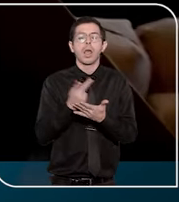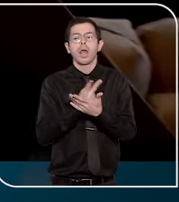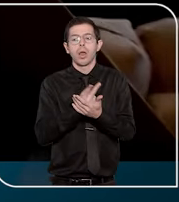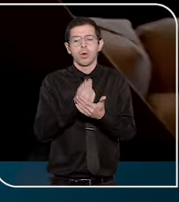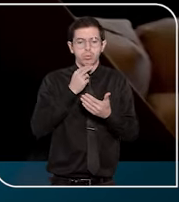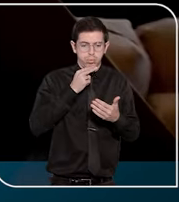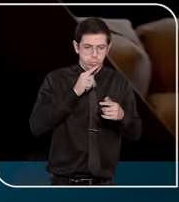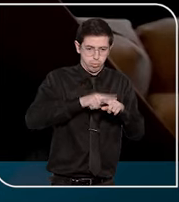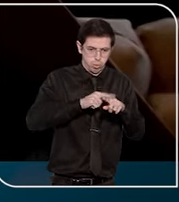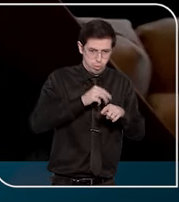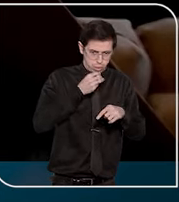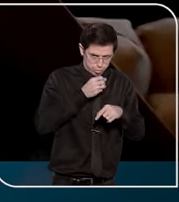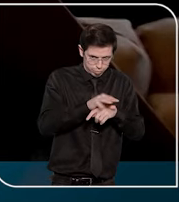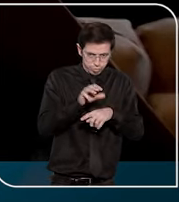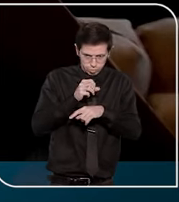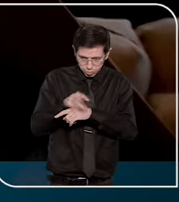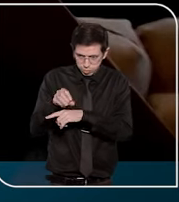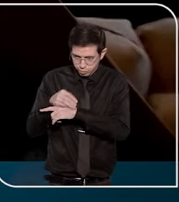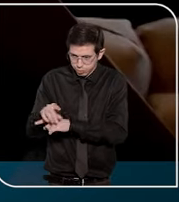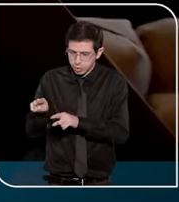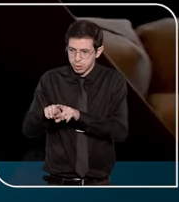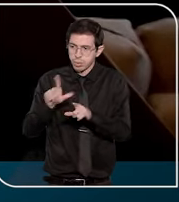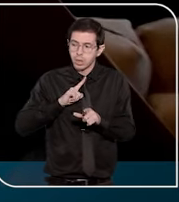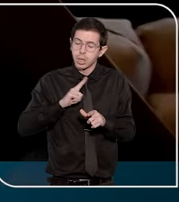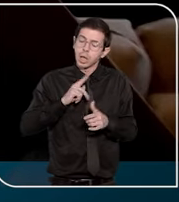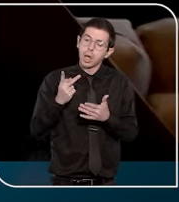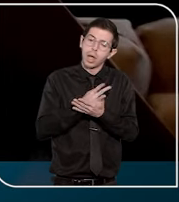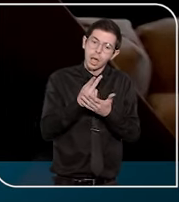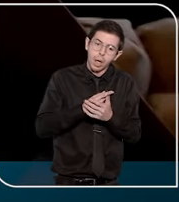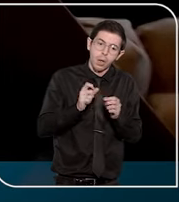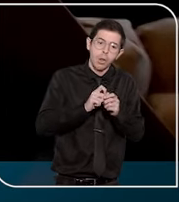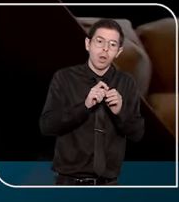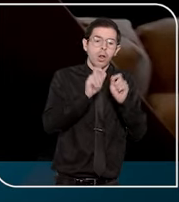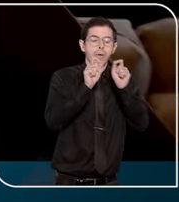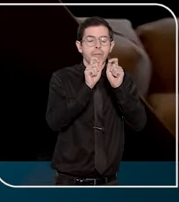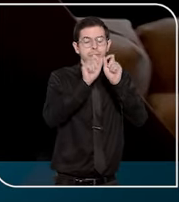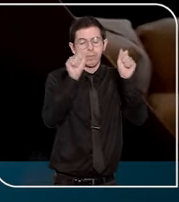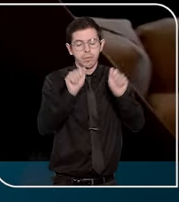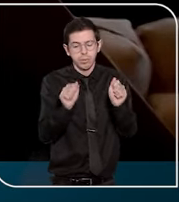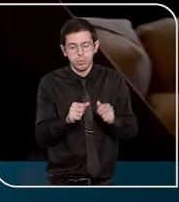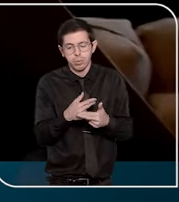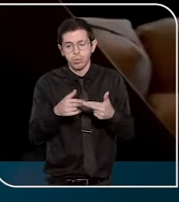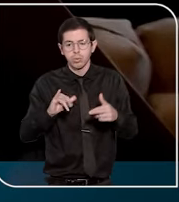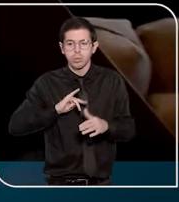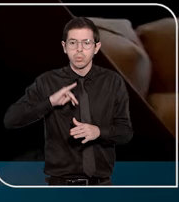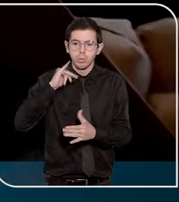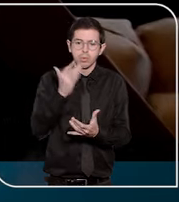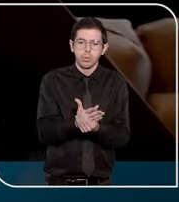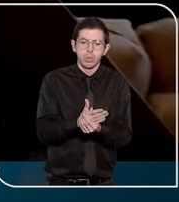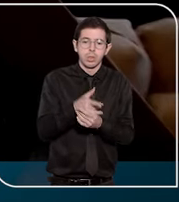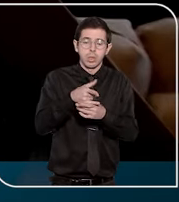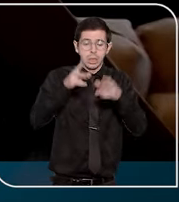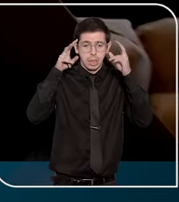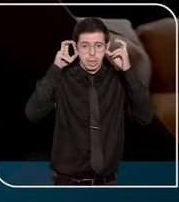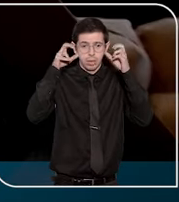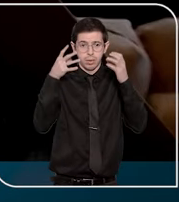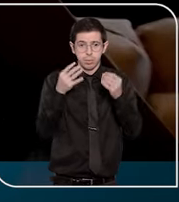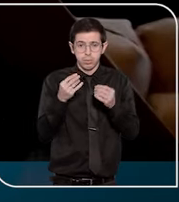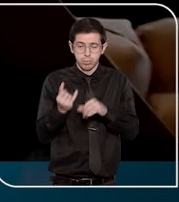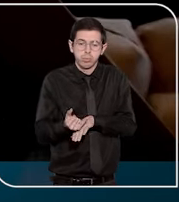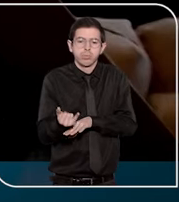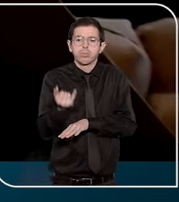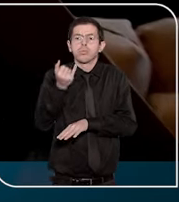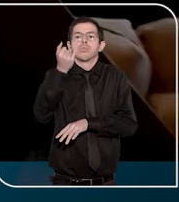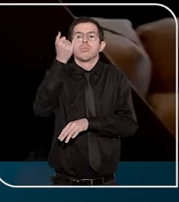lançamentos e há erros também na consolidação por questões de movimentos processuais. Esse é um assunto de muito relevo hoje